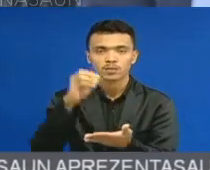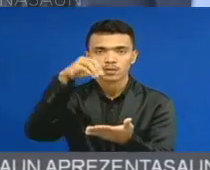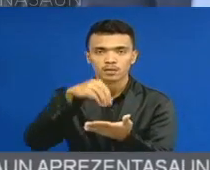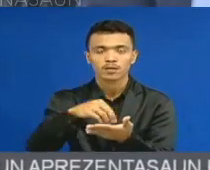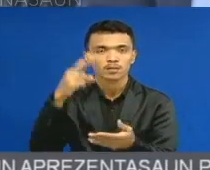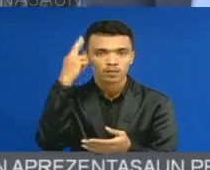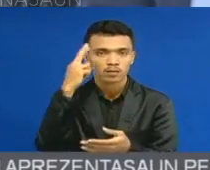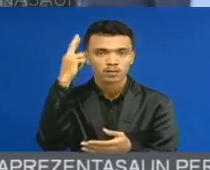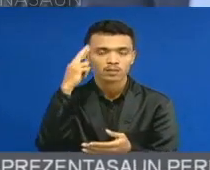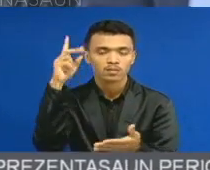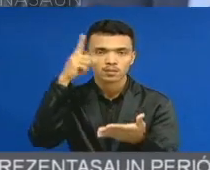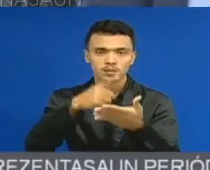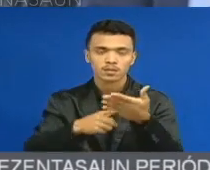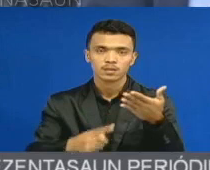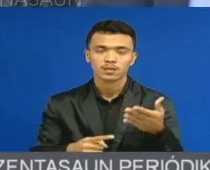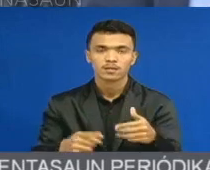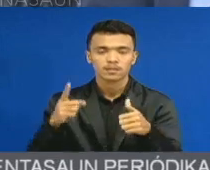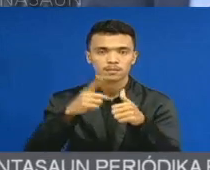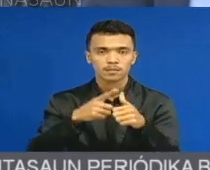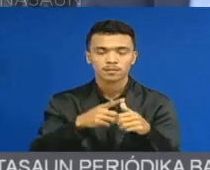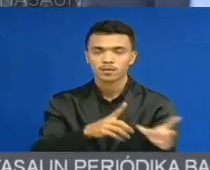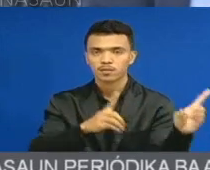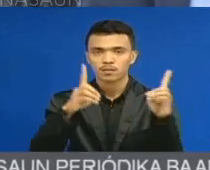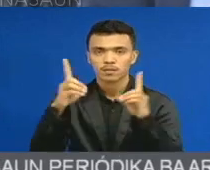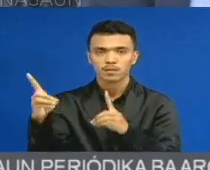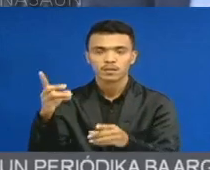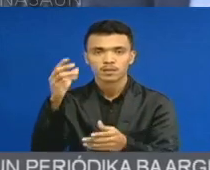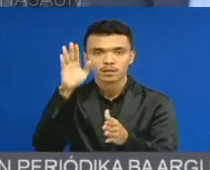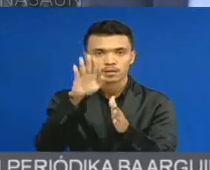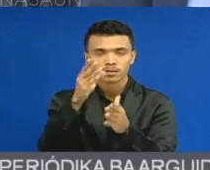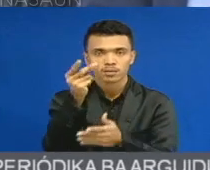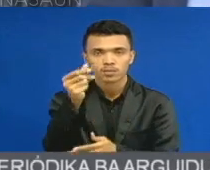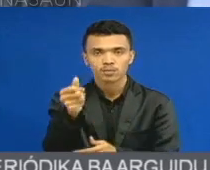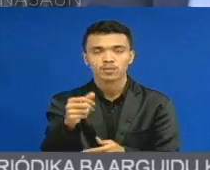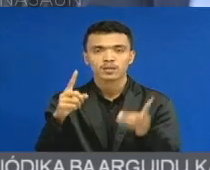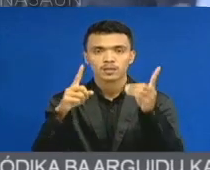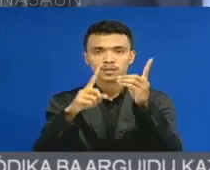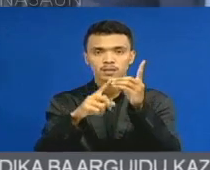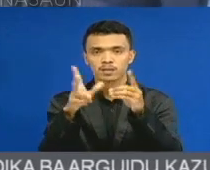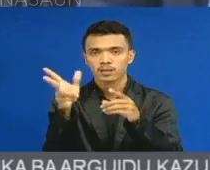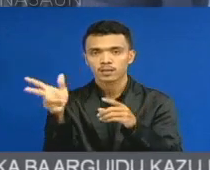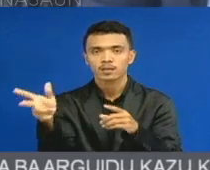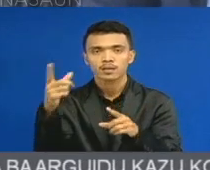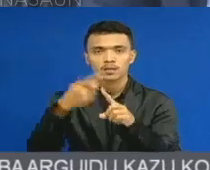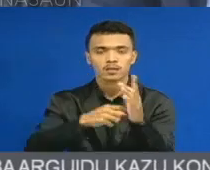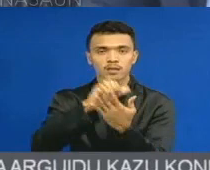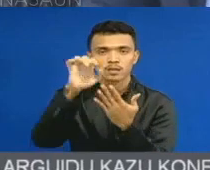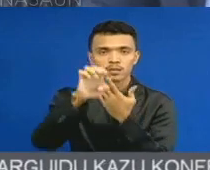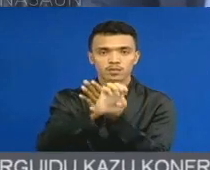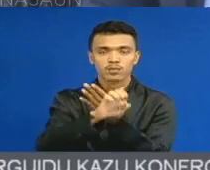razão saída. Razão ida manina execução que toia 30 de junho, traiu a nina execução